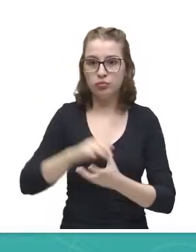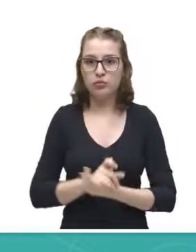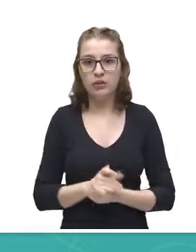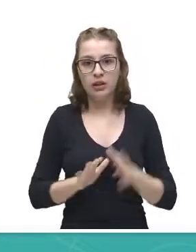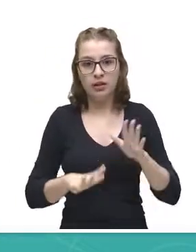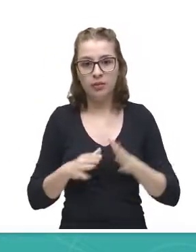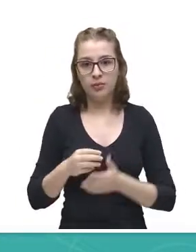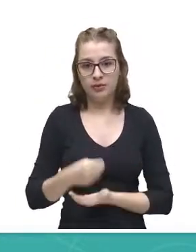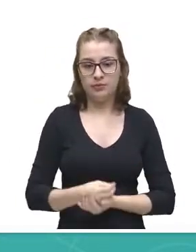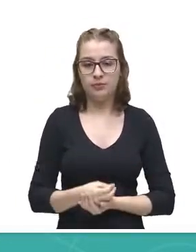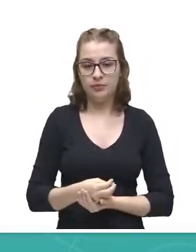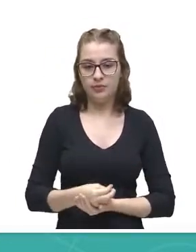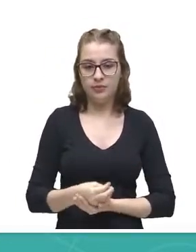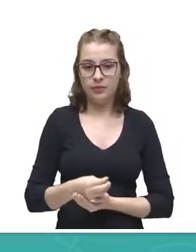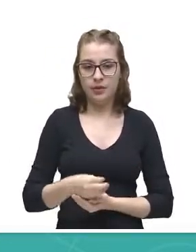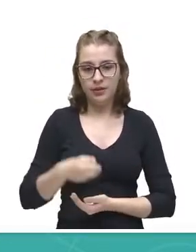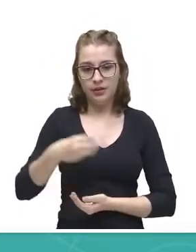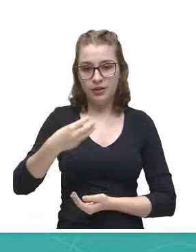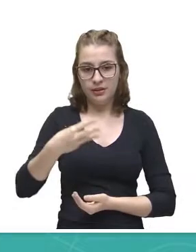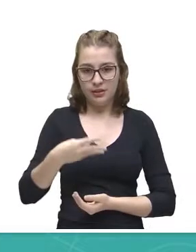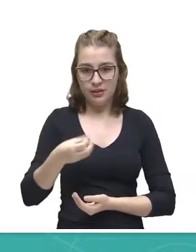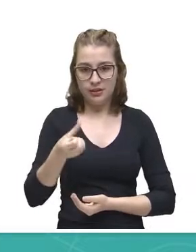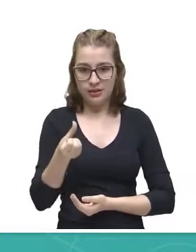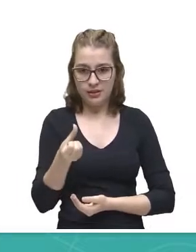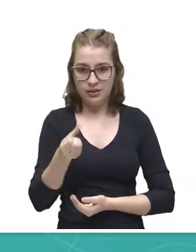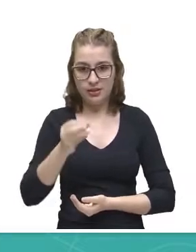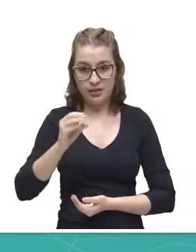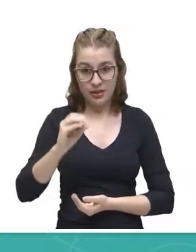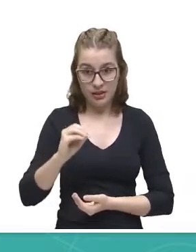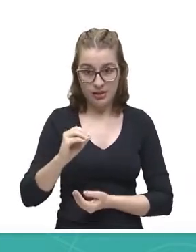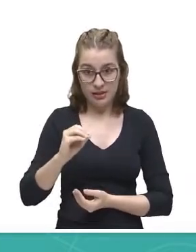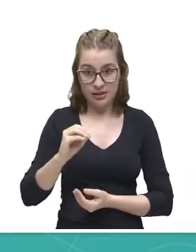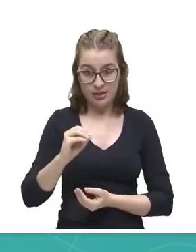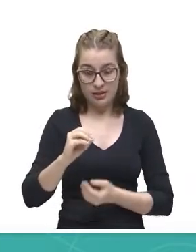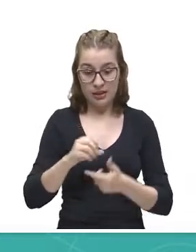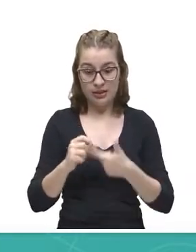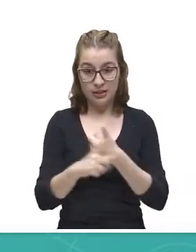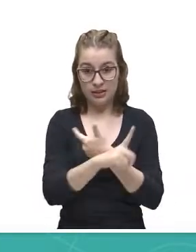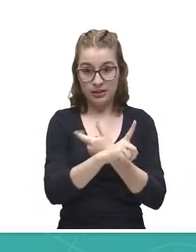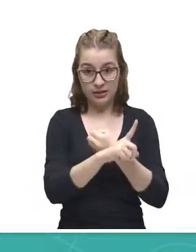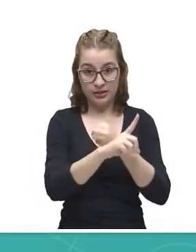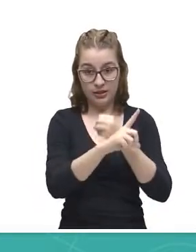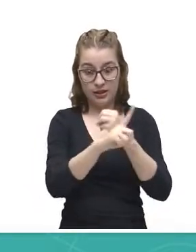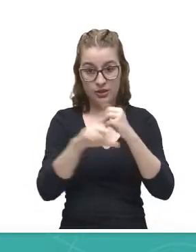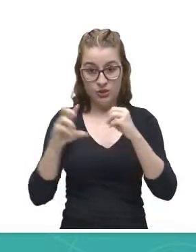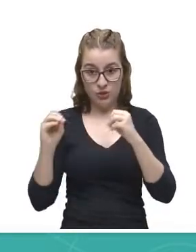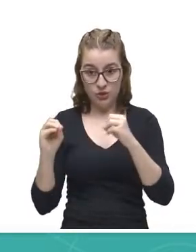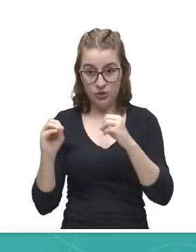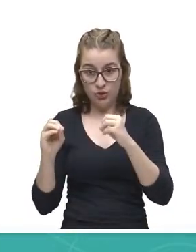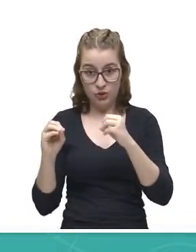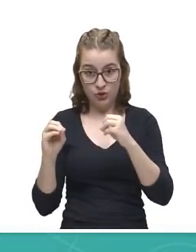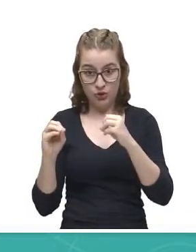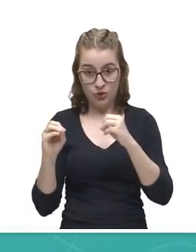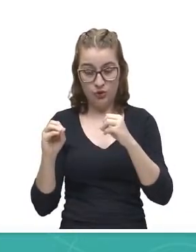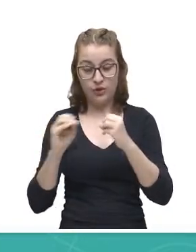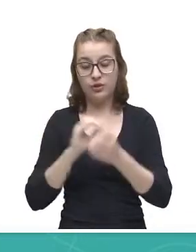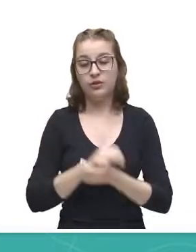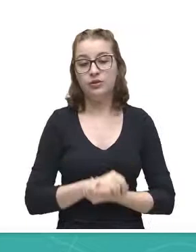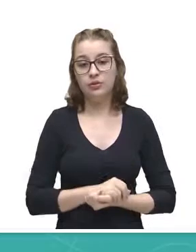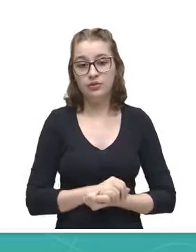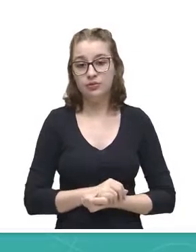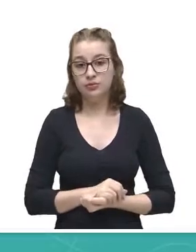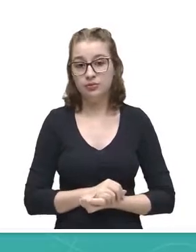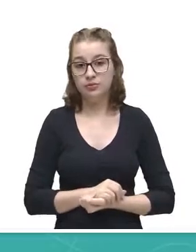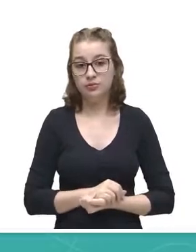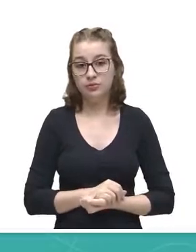de 360 graus, que é esses hemisfério leste-oeste, o tamanho que se tem em relação à sua